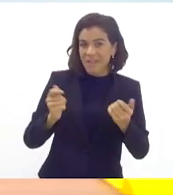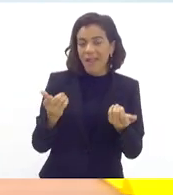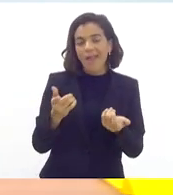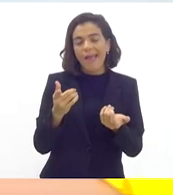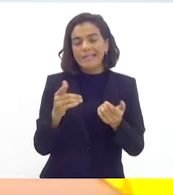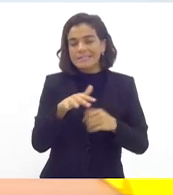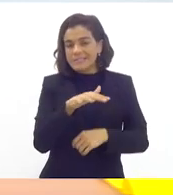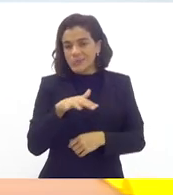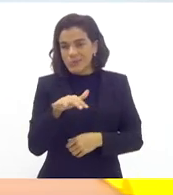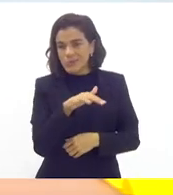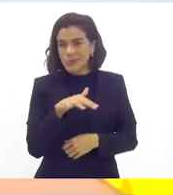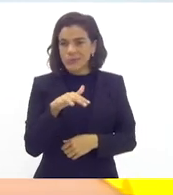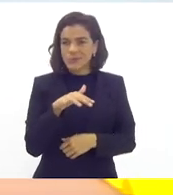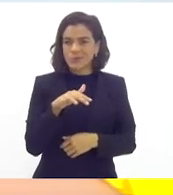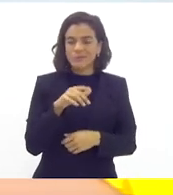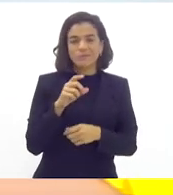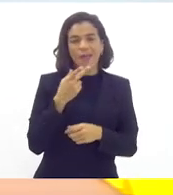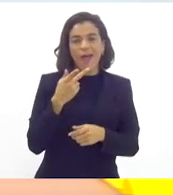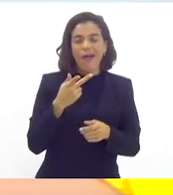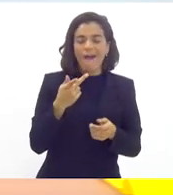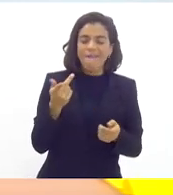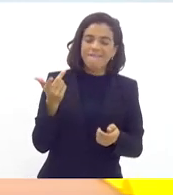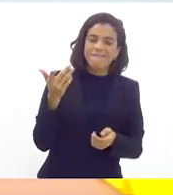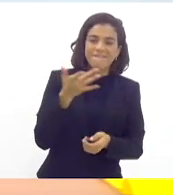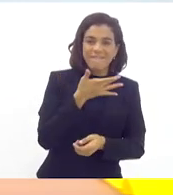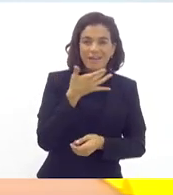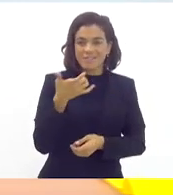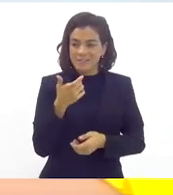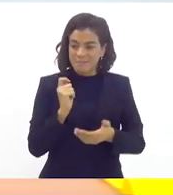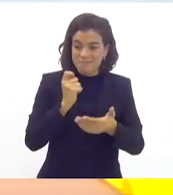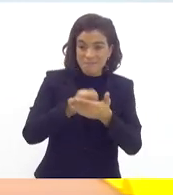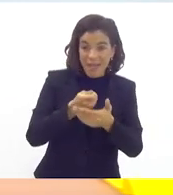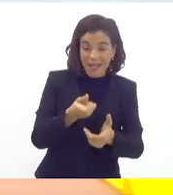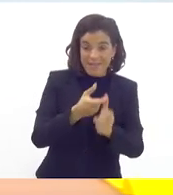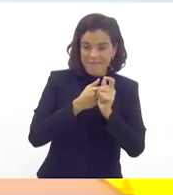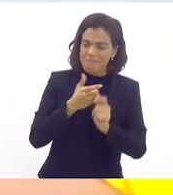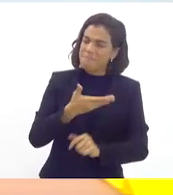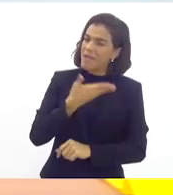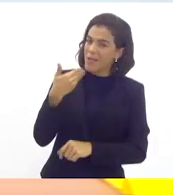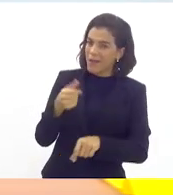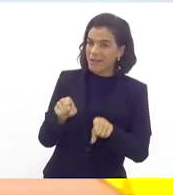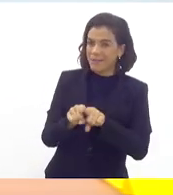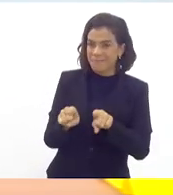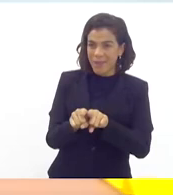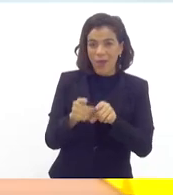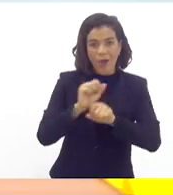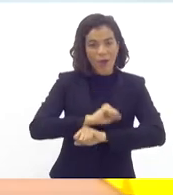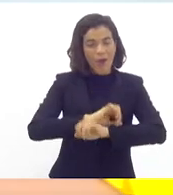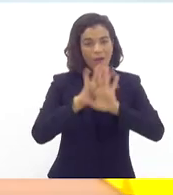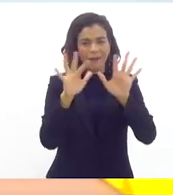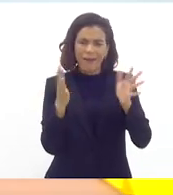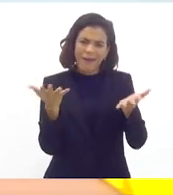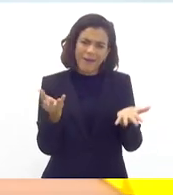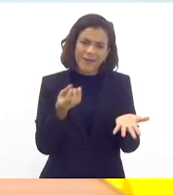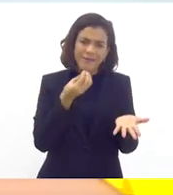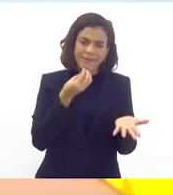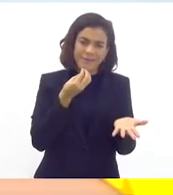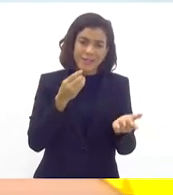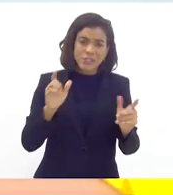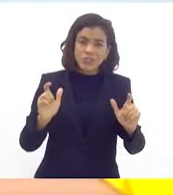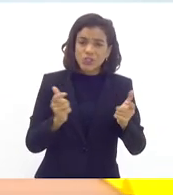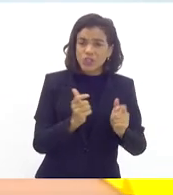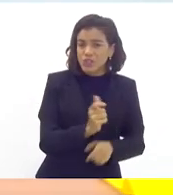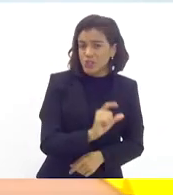essa questão da viabilidade de pagar a dívida, ela melhora. Você claramente torna, reduz o